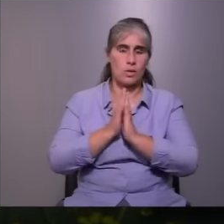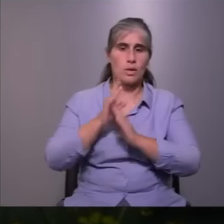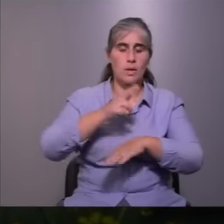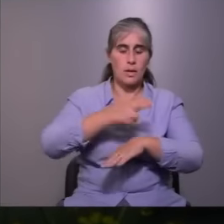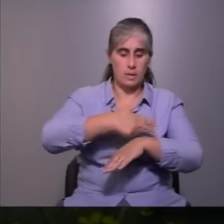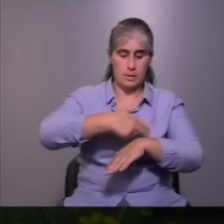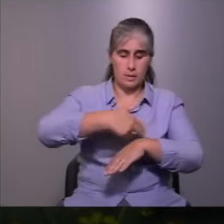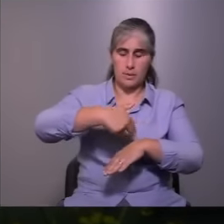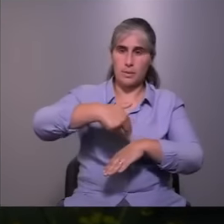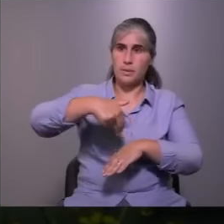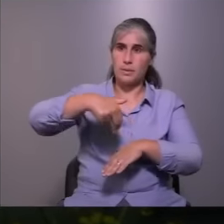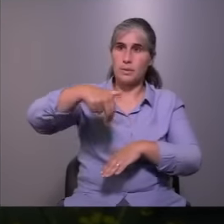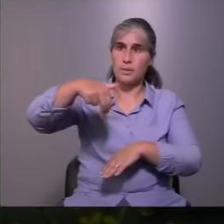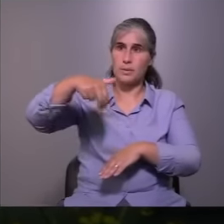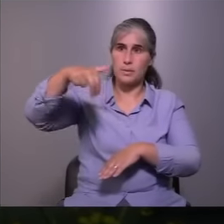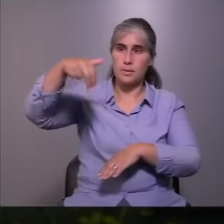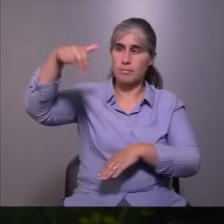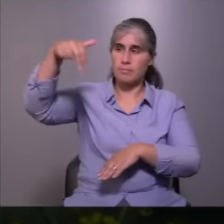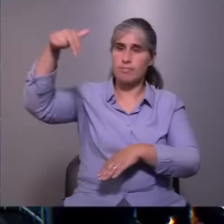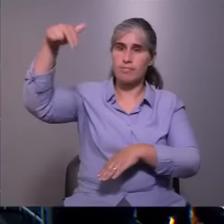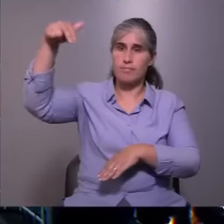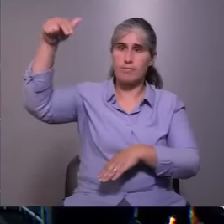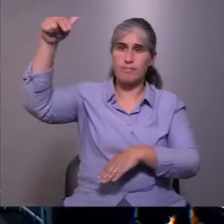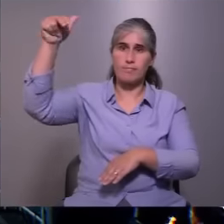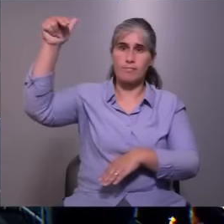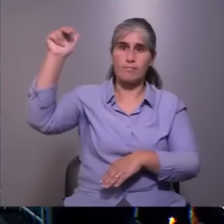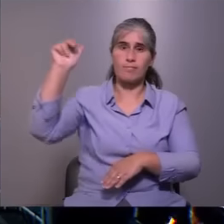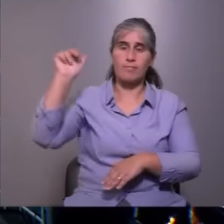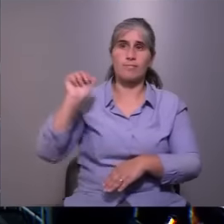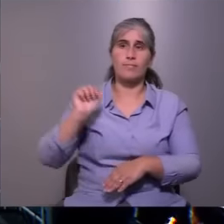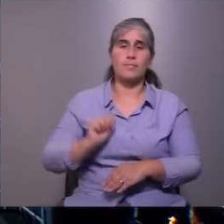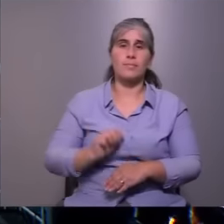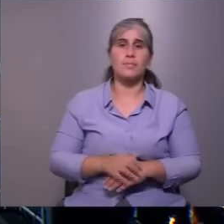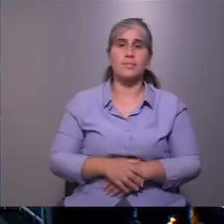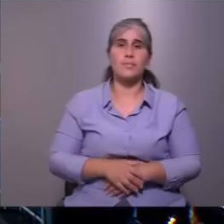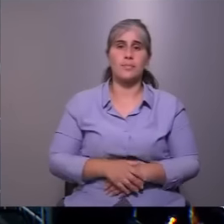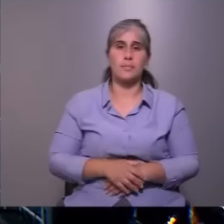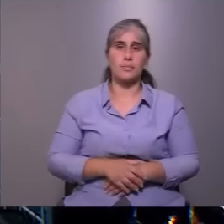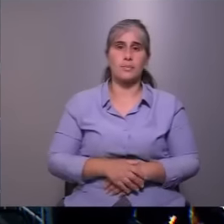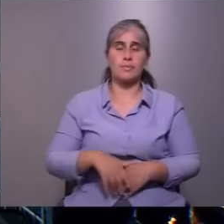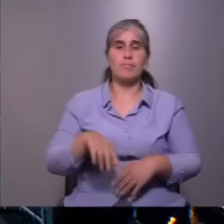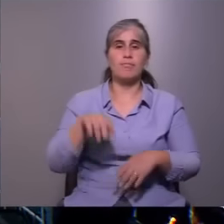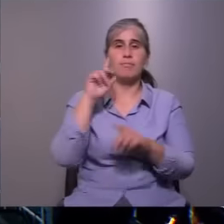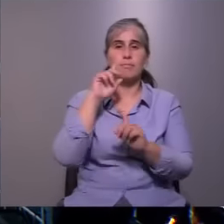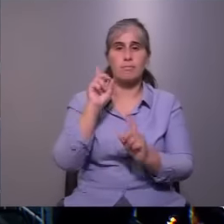E, como de costume, começou a elevar-se em direção ao nascente.